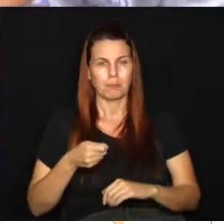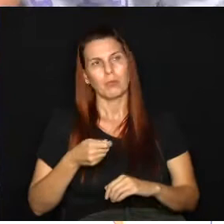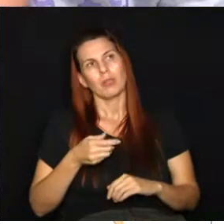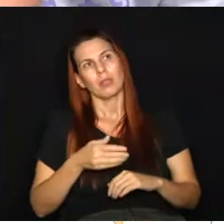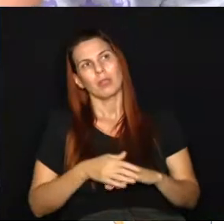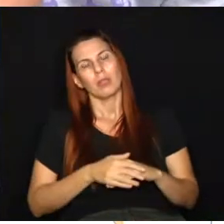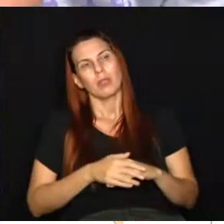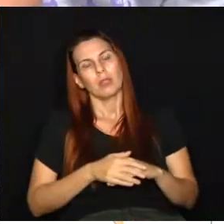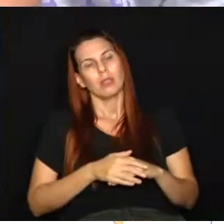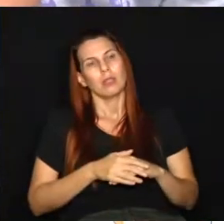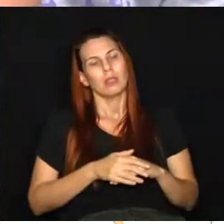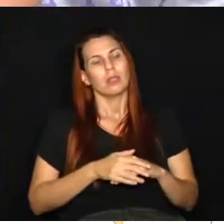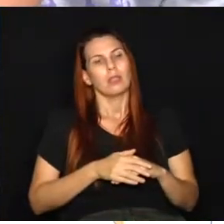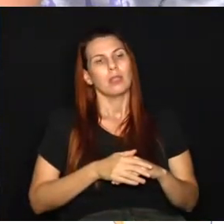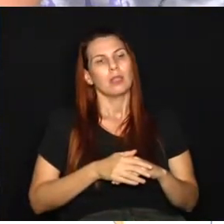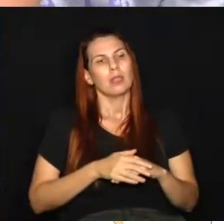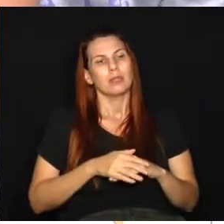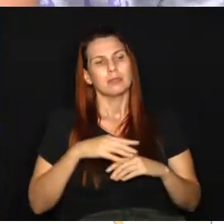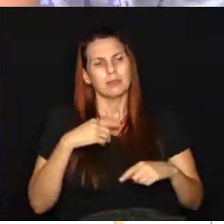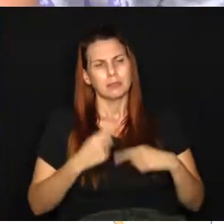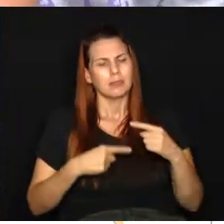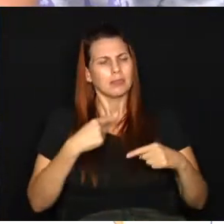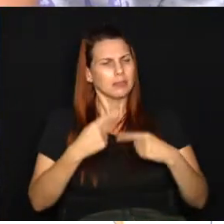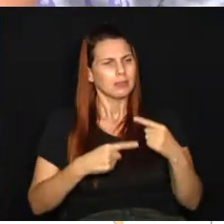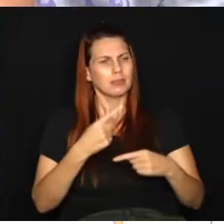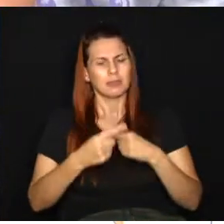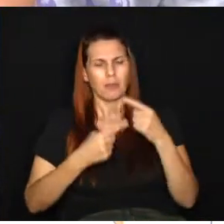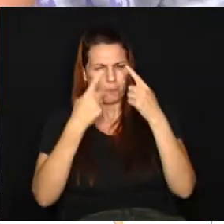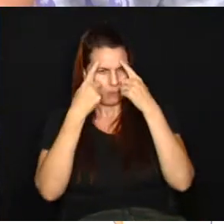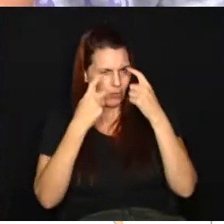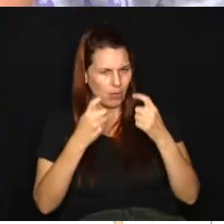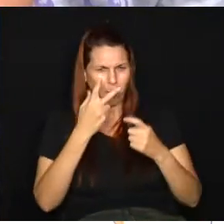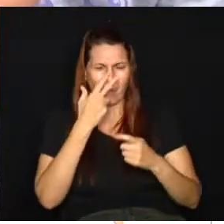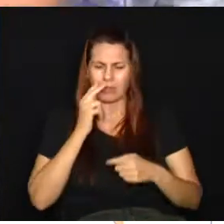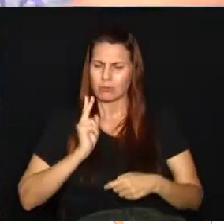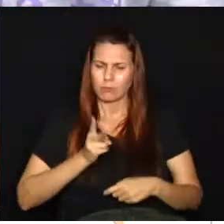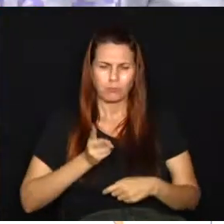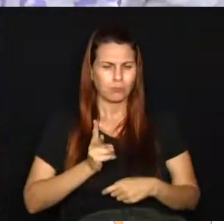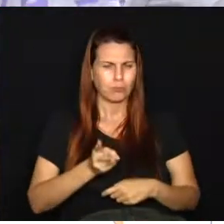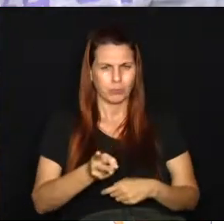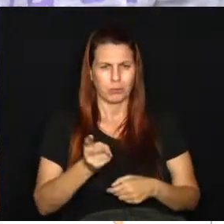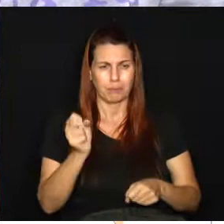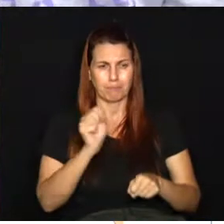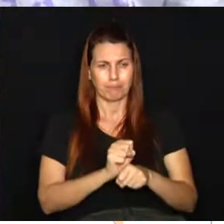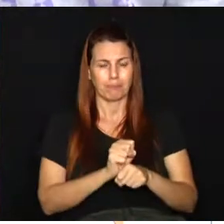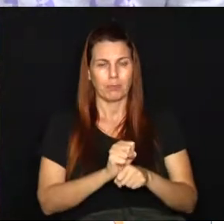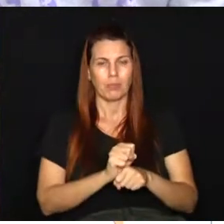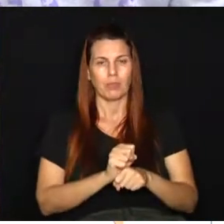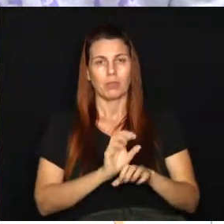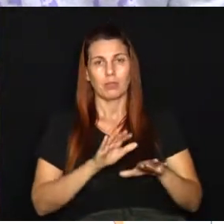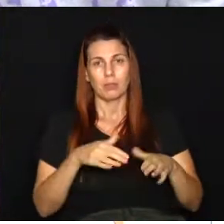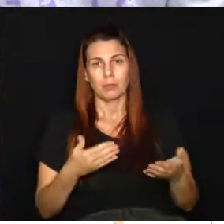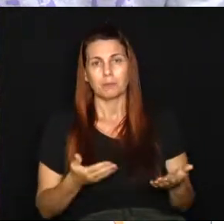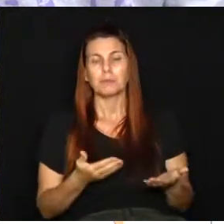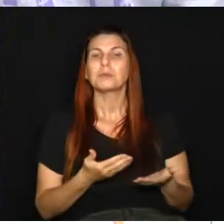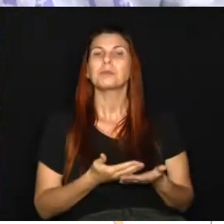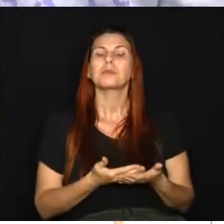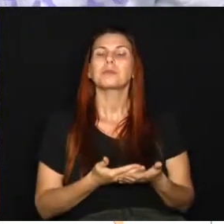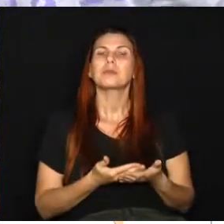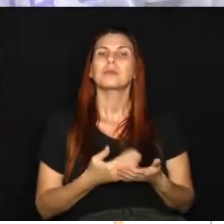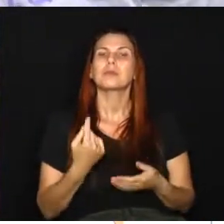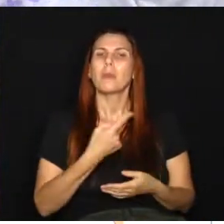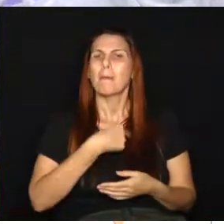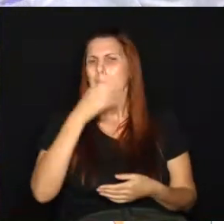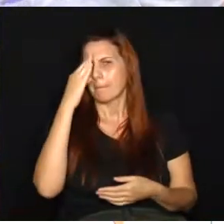situações e o ciclo de violência que é constante e se perpetua continuamente, né? Isso ainda é a nossa